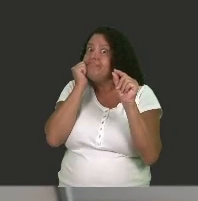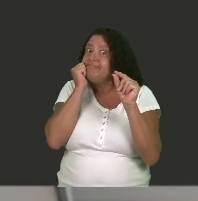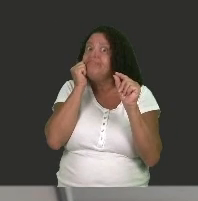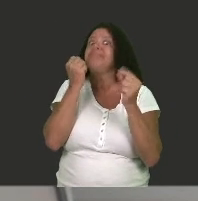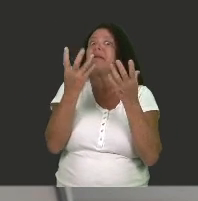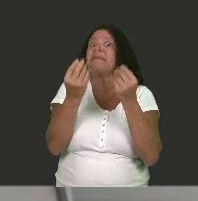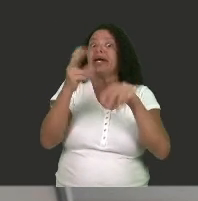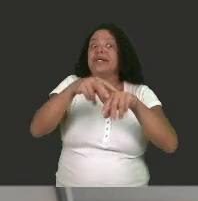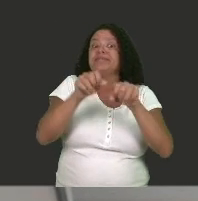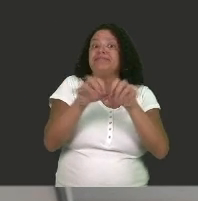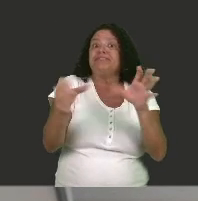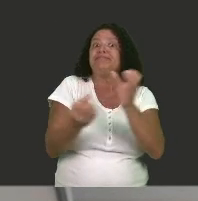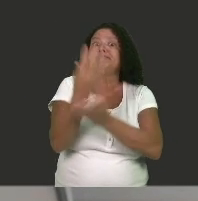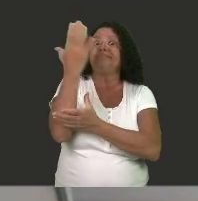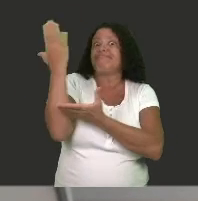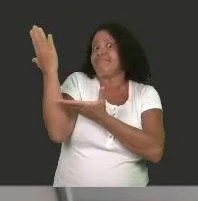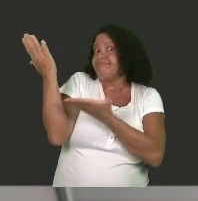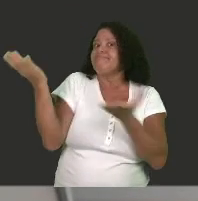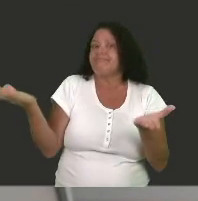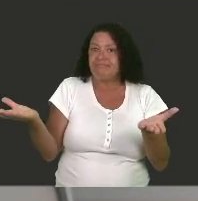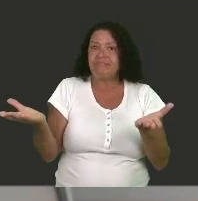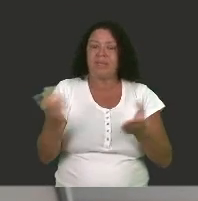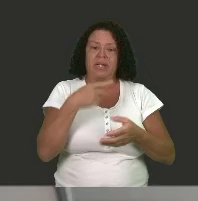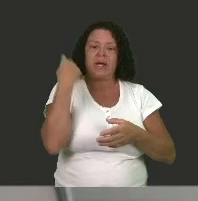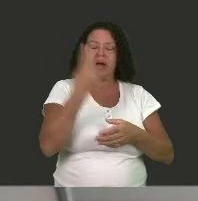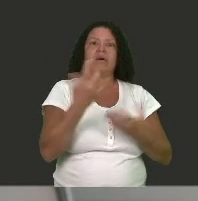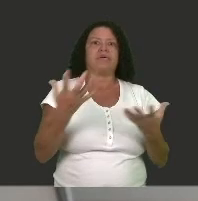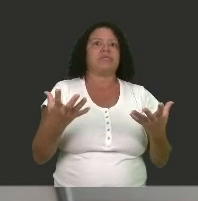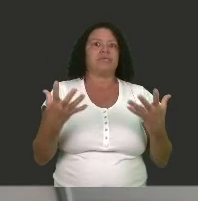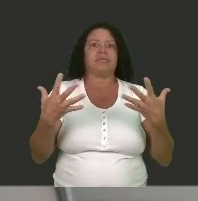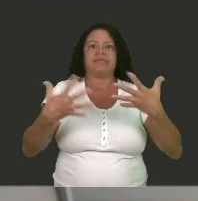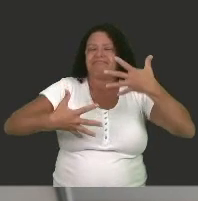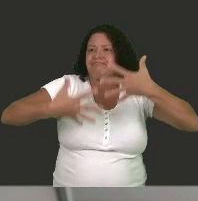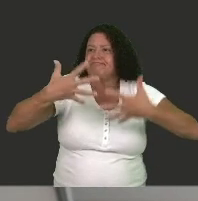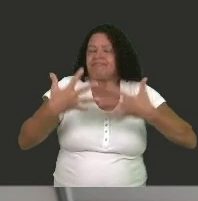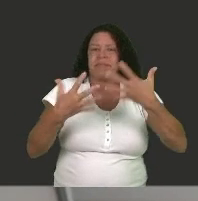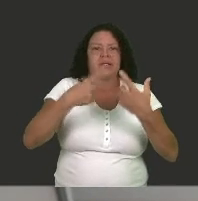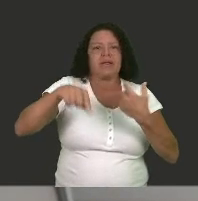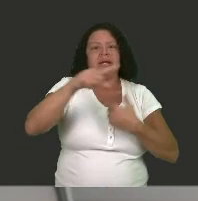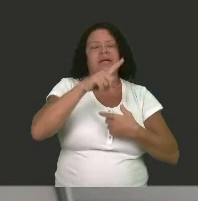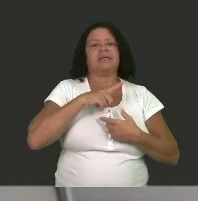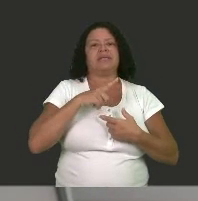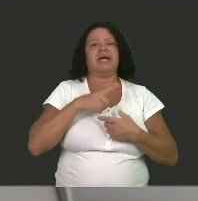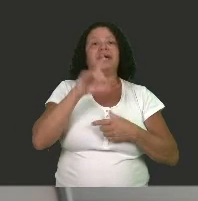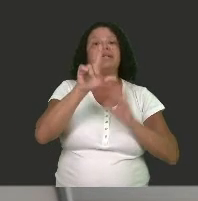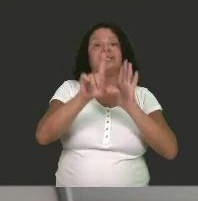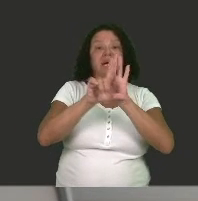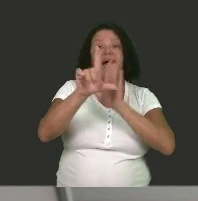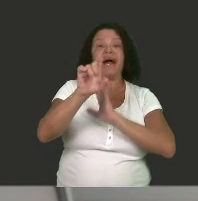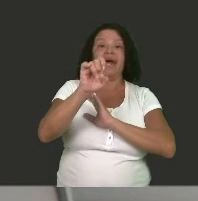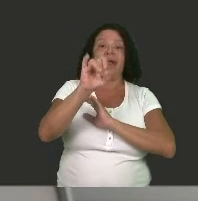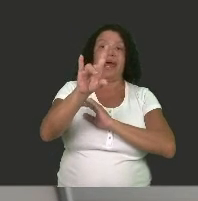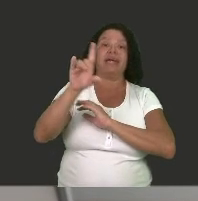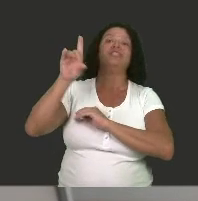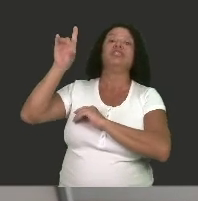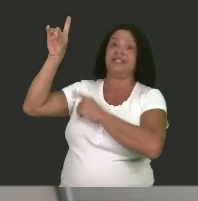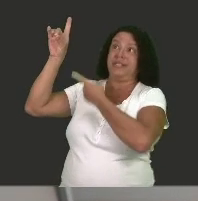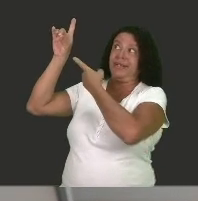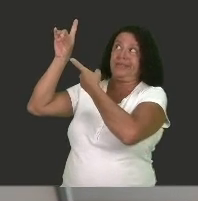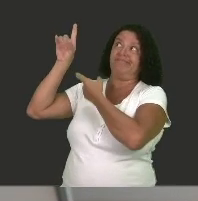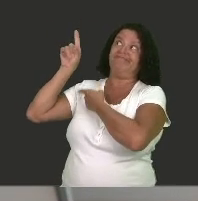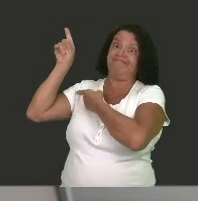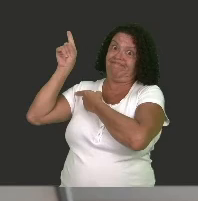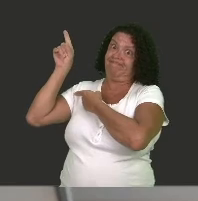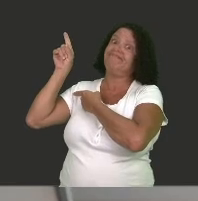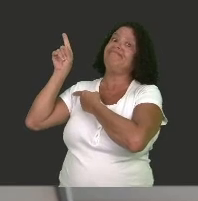toda essa criação, né, toda essa complexidade das leis de Deus. Mas nem por isso